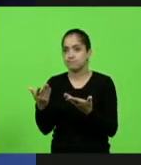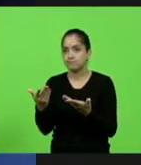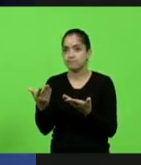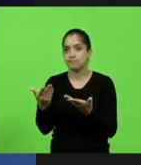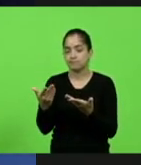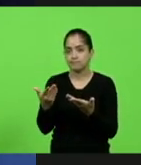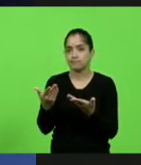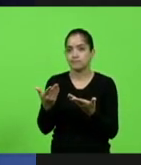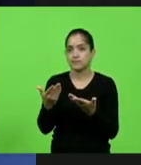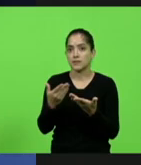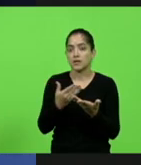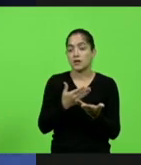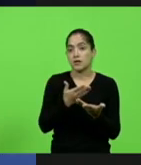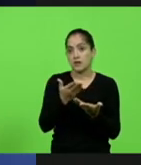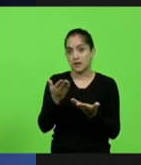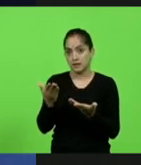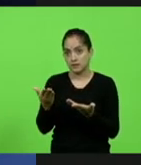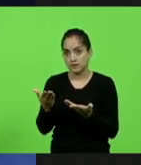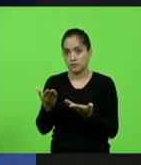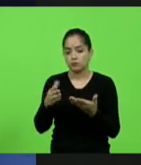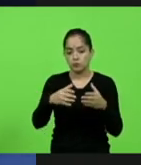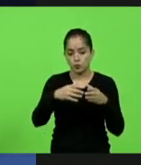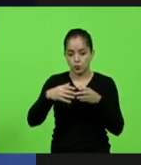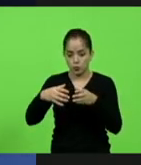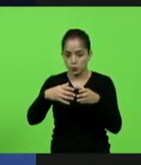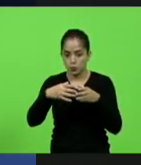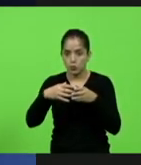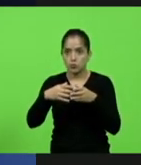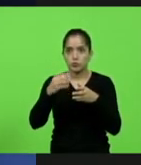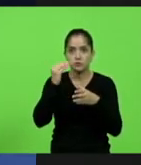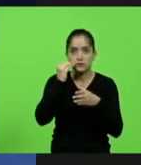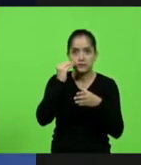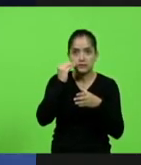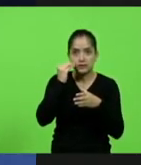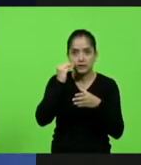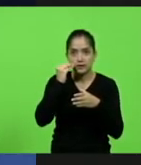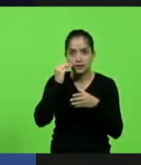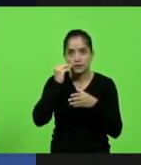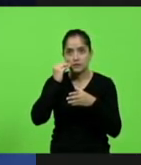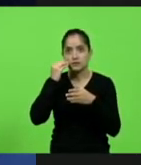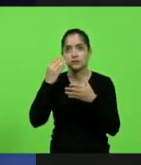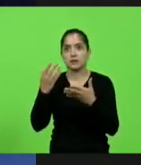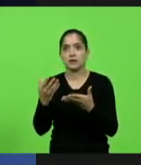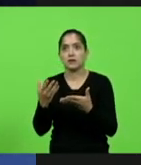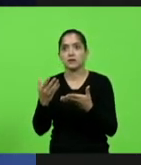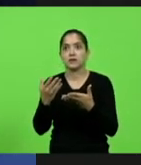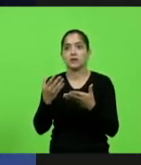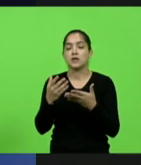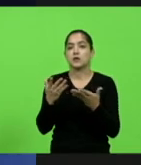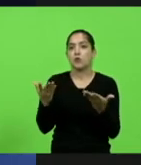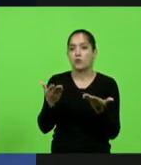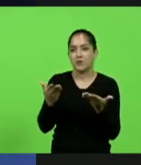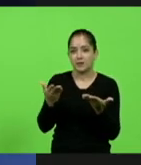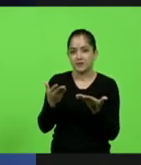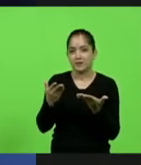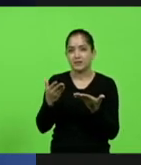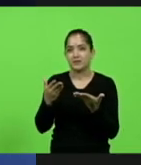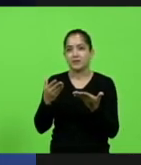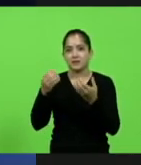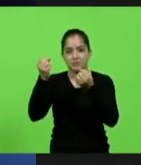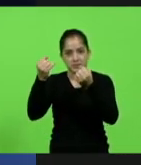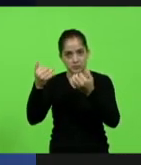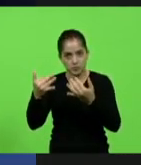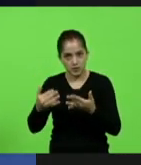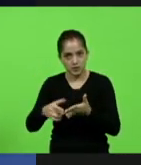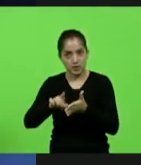ainda que muitos grupos tentem polarizar as relações sociais, como está evidenciado aqui nas falas anteriores,